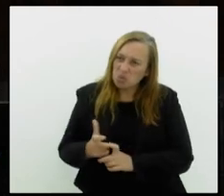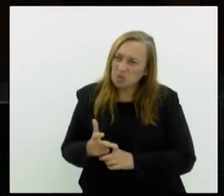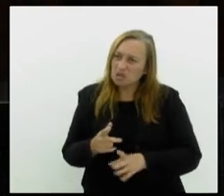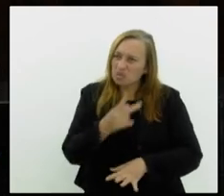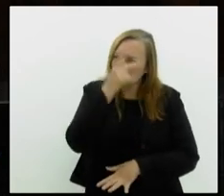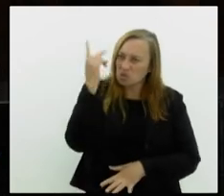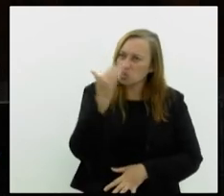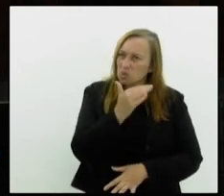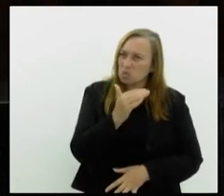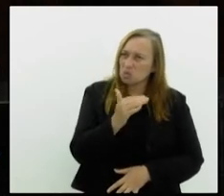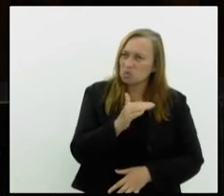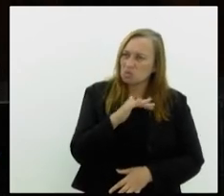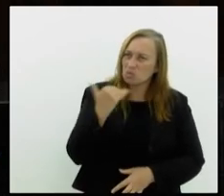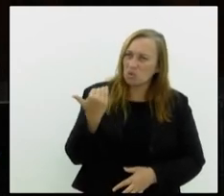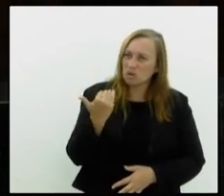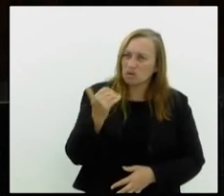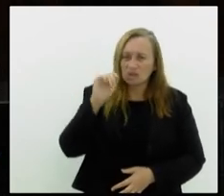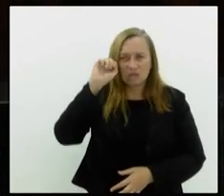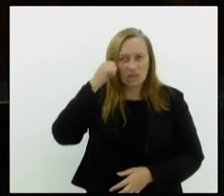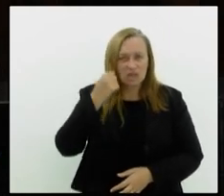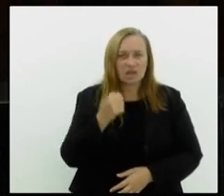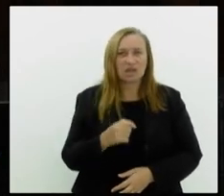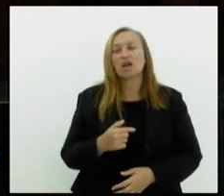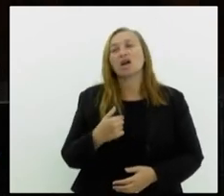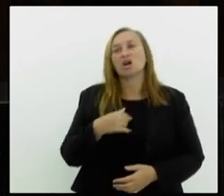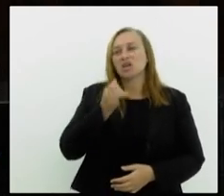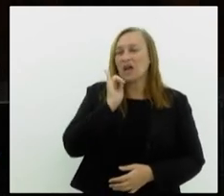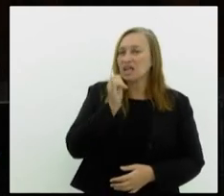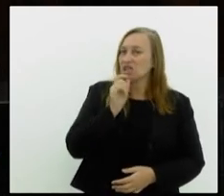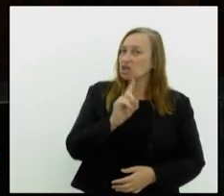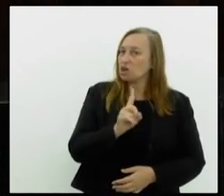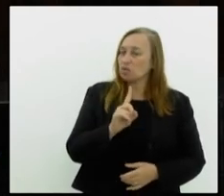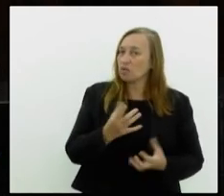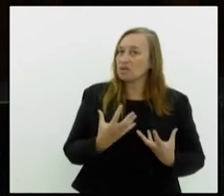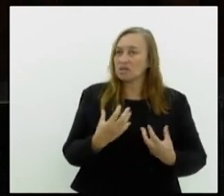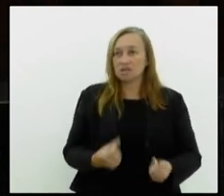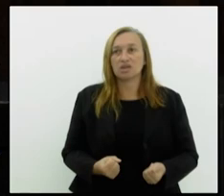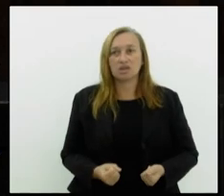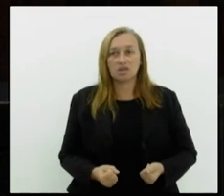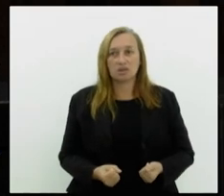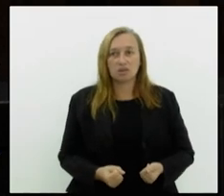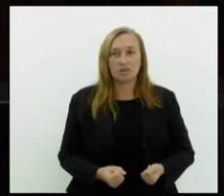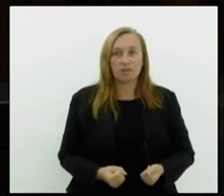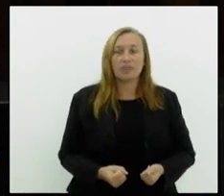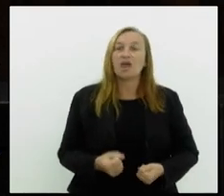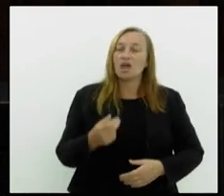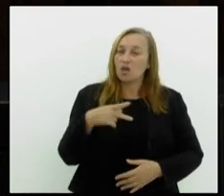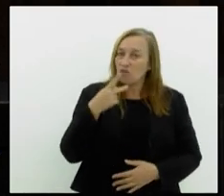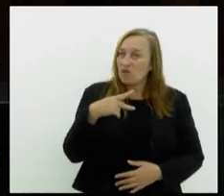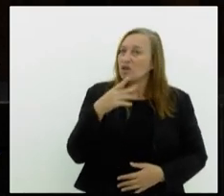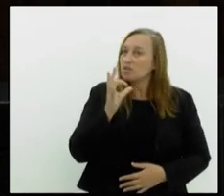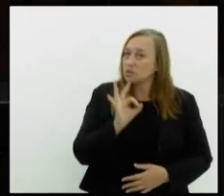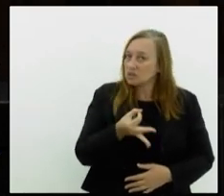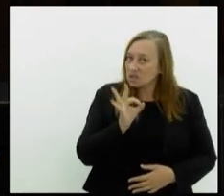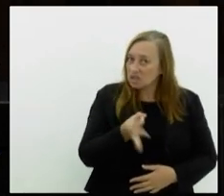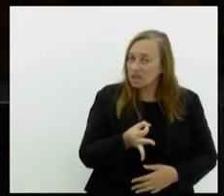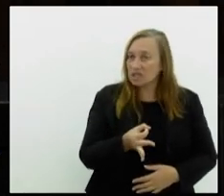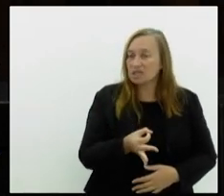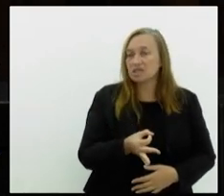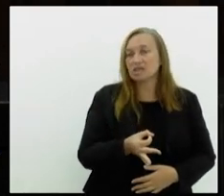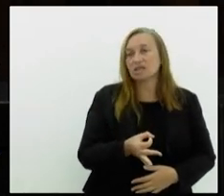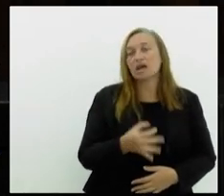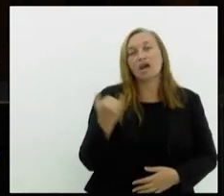é narrativa essa ao qual eu me contraponho desde já, que eu refuto com veemência desde já,